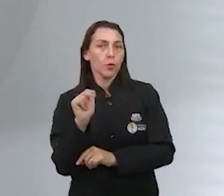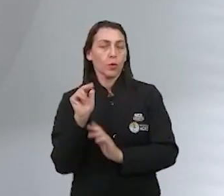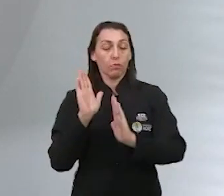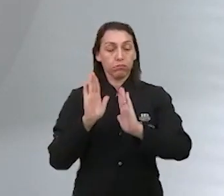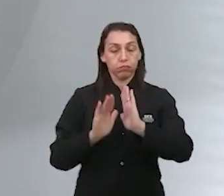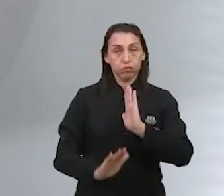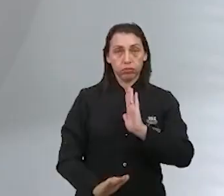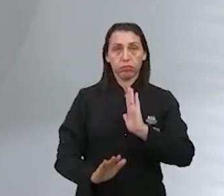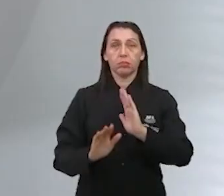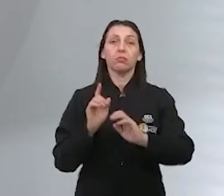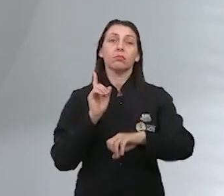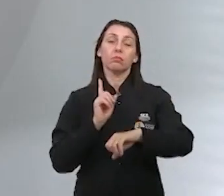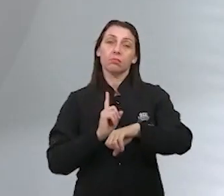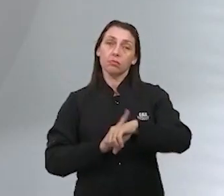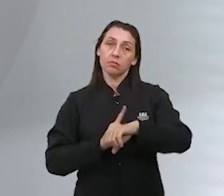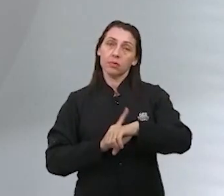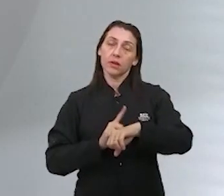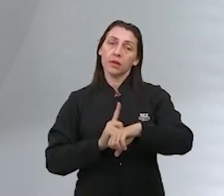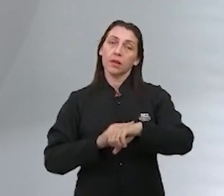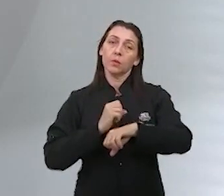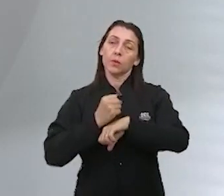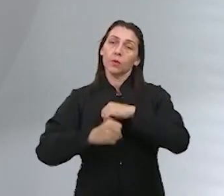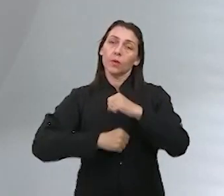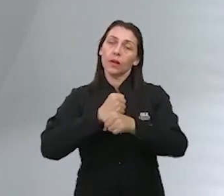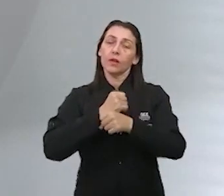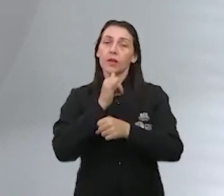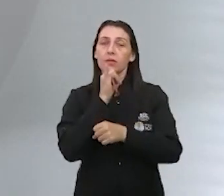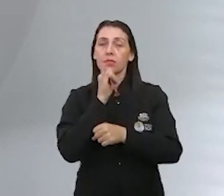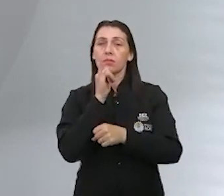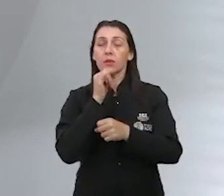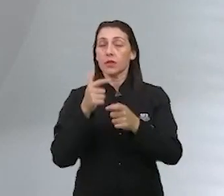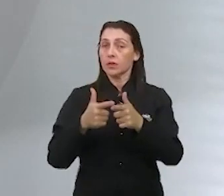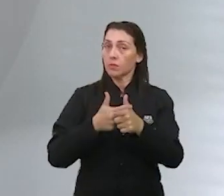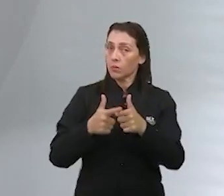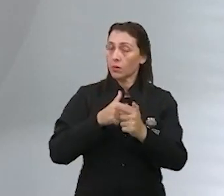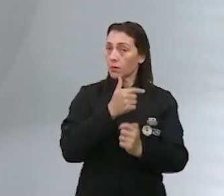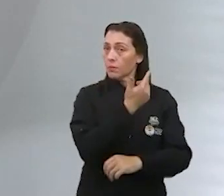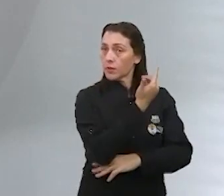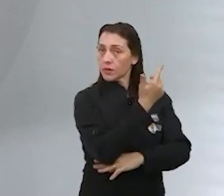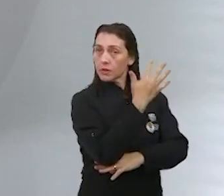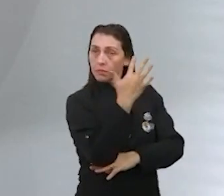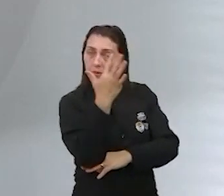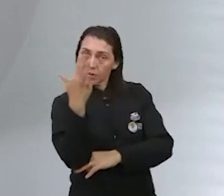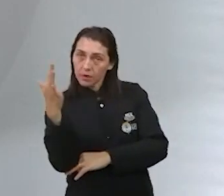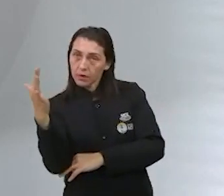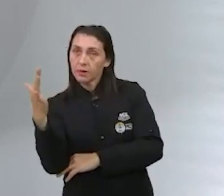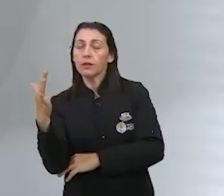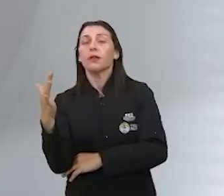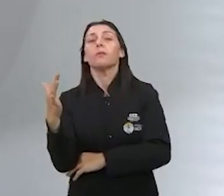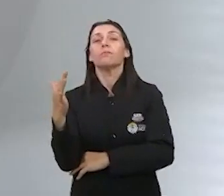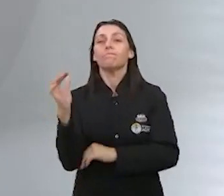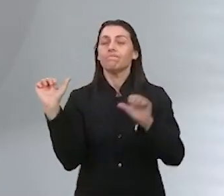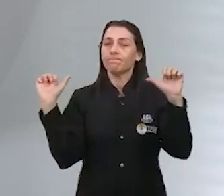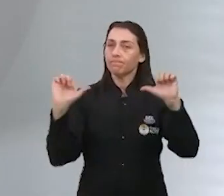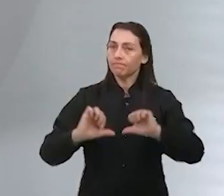baixo para a época do ano. Então isso é um exemplo de que esses problemas ambientais estão